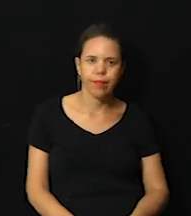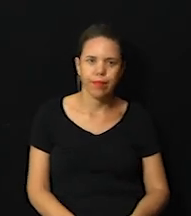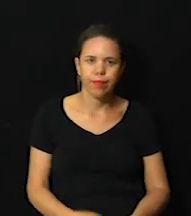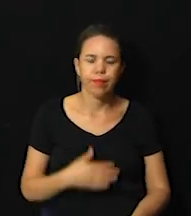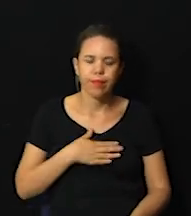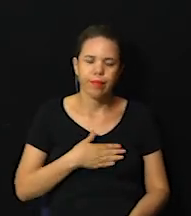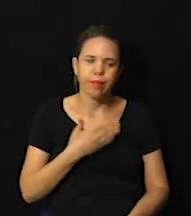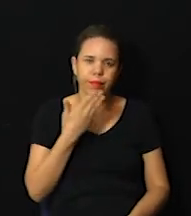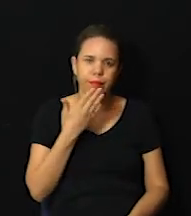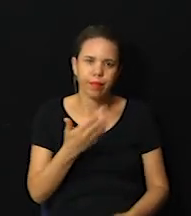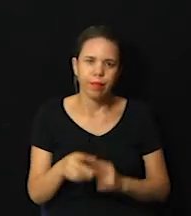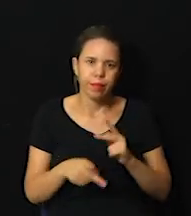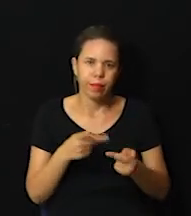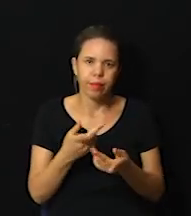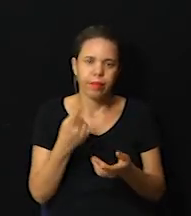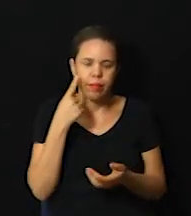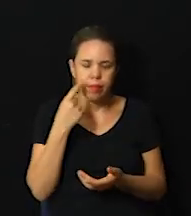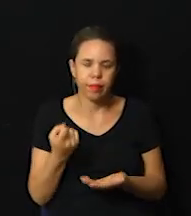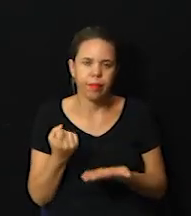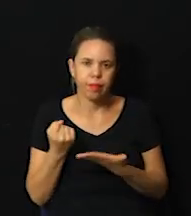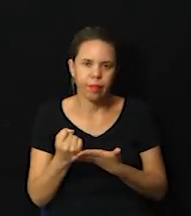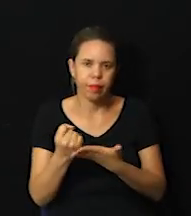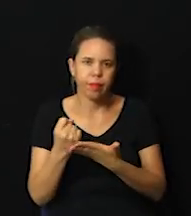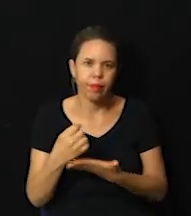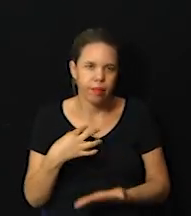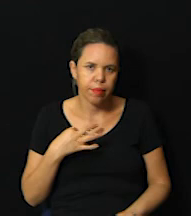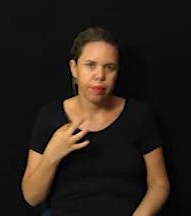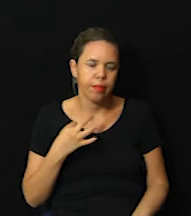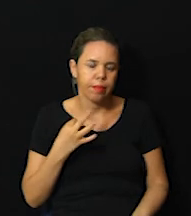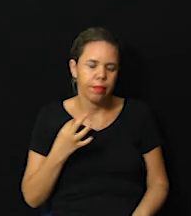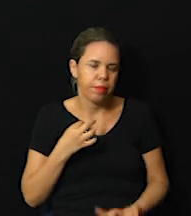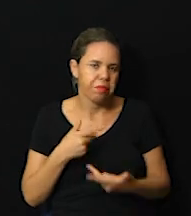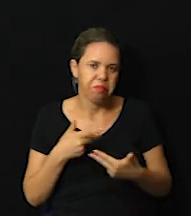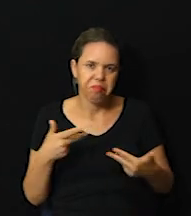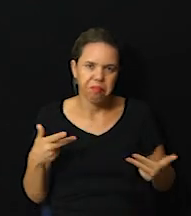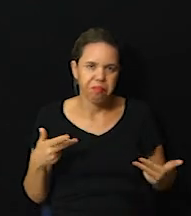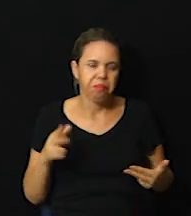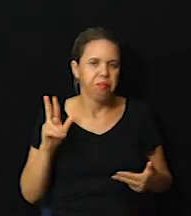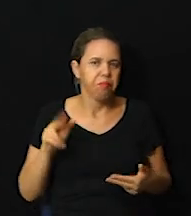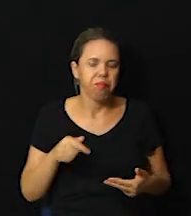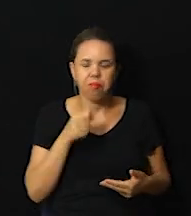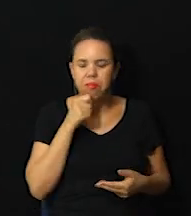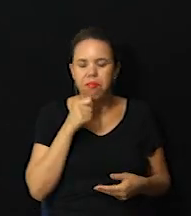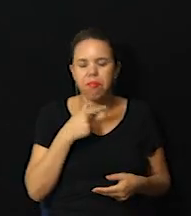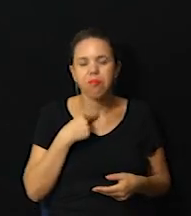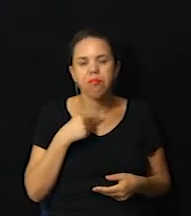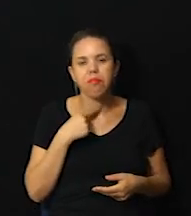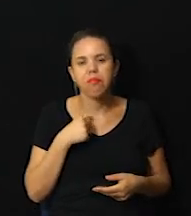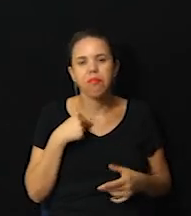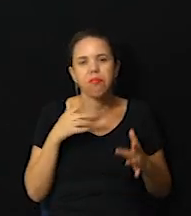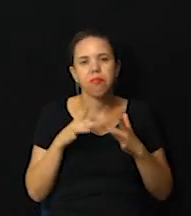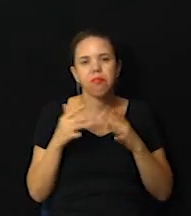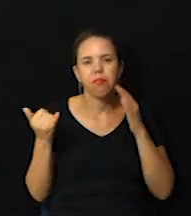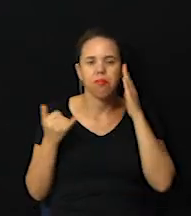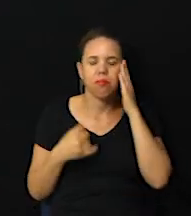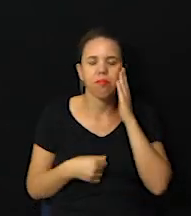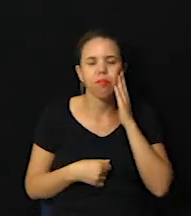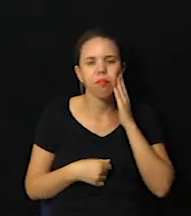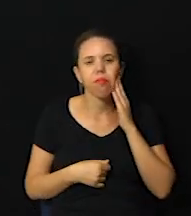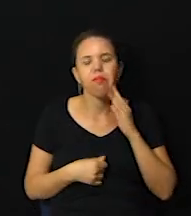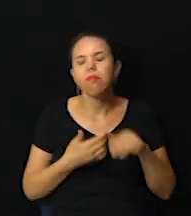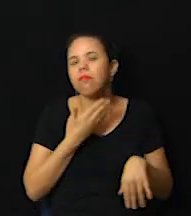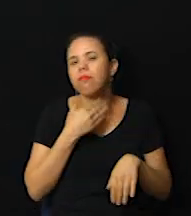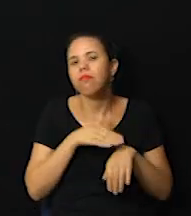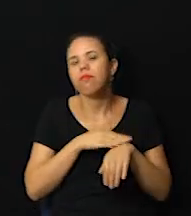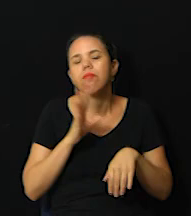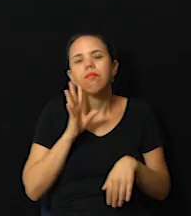Gostaríamos de assim, as pessoas que têm interesse de ser voluntário ou nunca foi e tem essa vontade, entre em contato com a gente bate